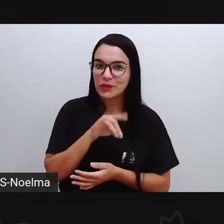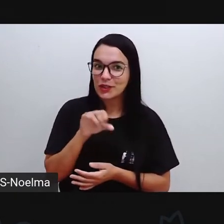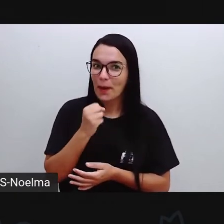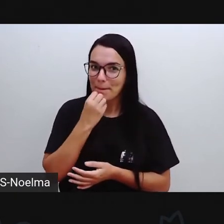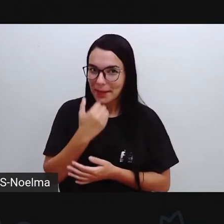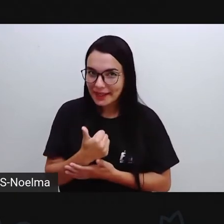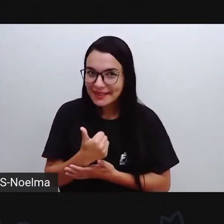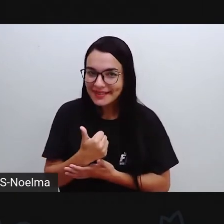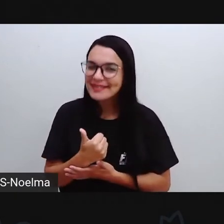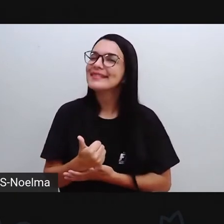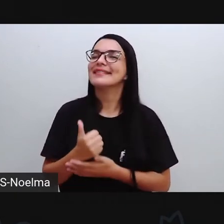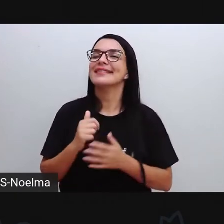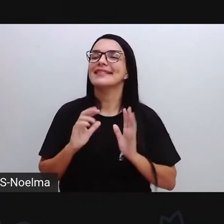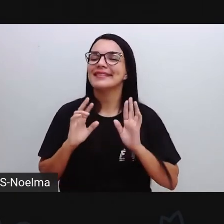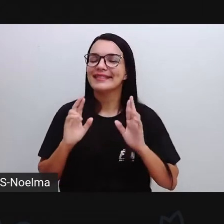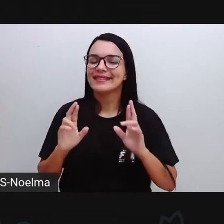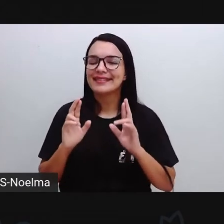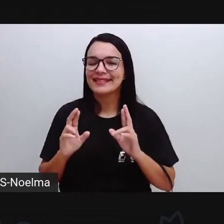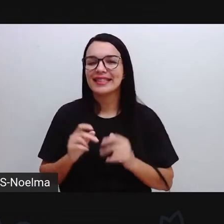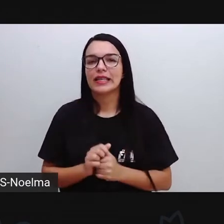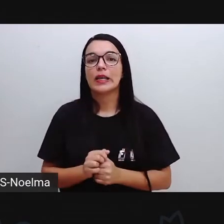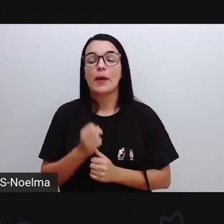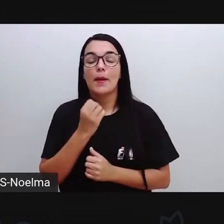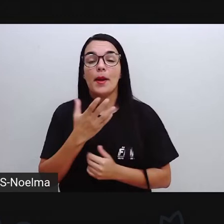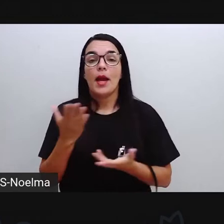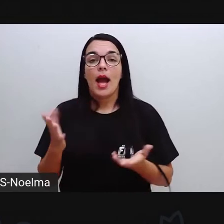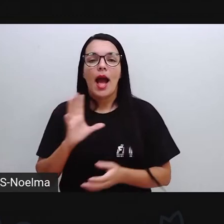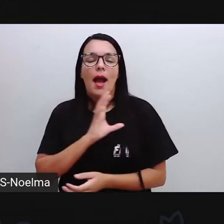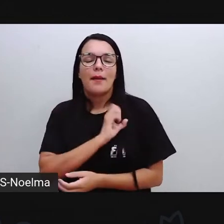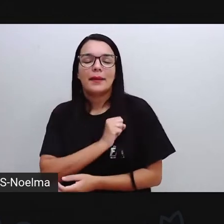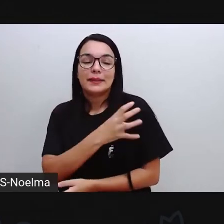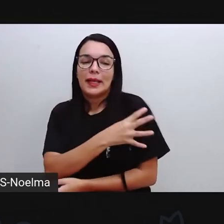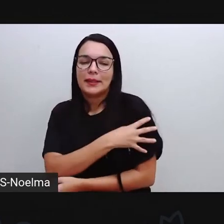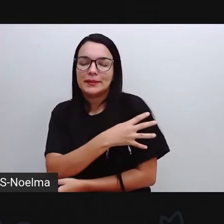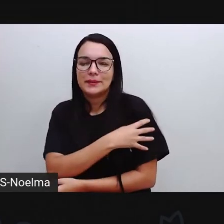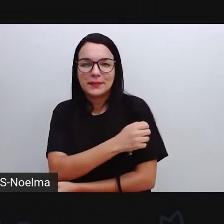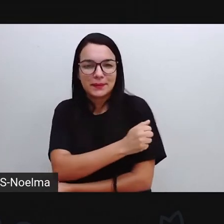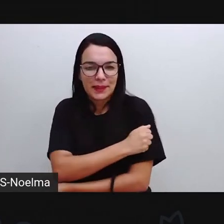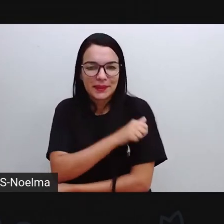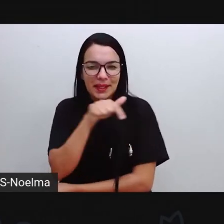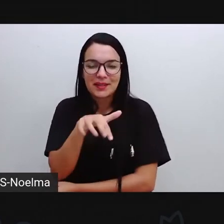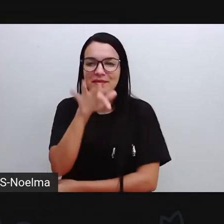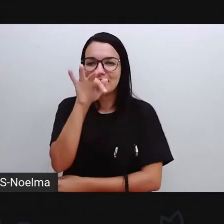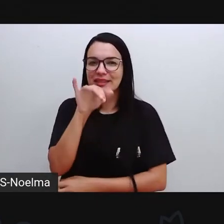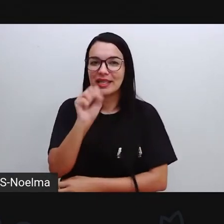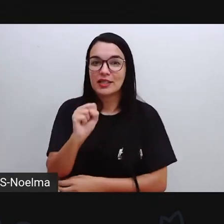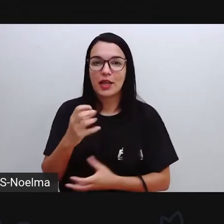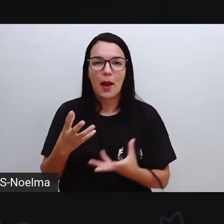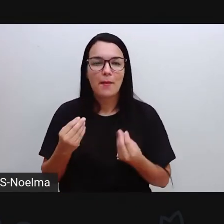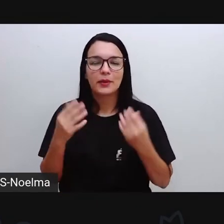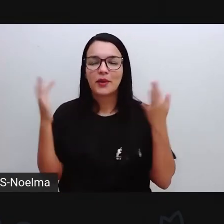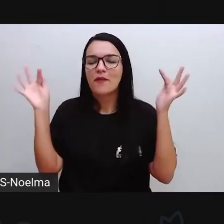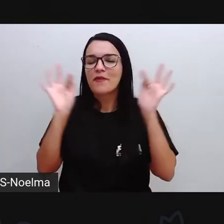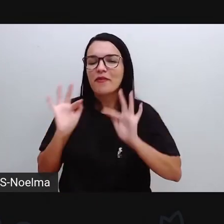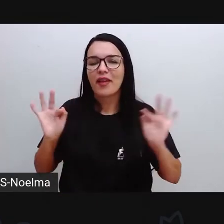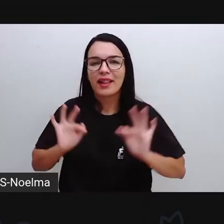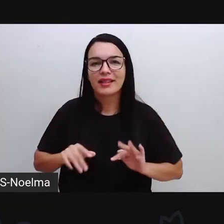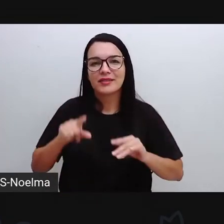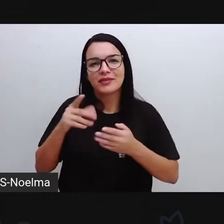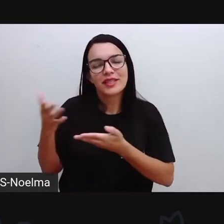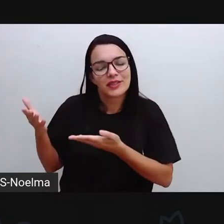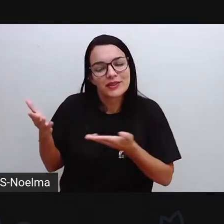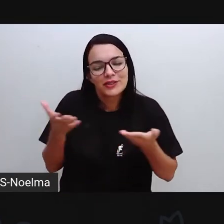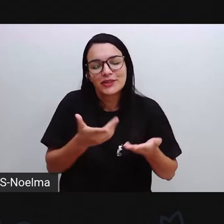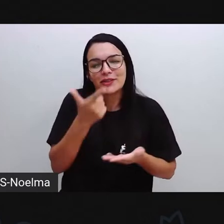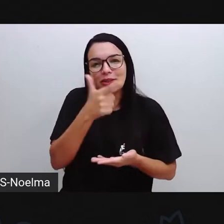bem. Meus queridos e amados quartos anos da nossa cidade, Feira de Santana, a gente fica muito feliz em receber vocês aqui